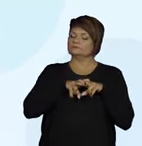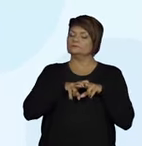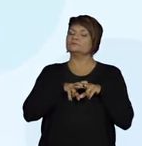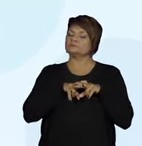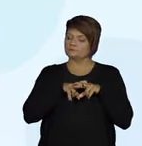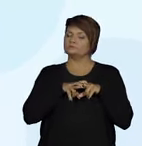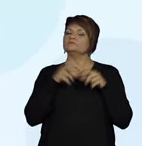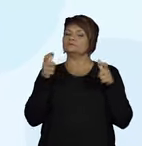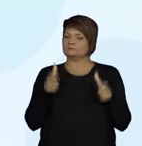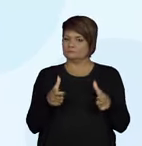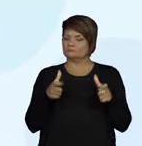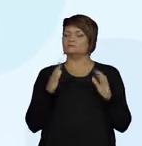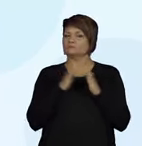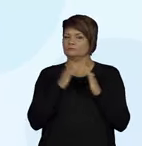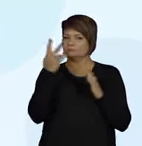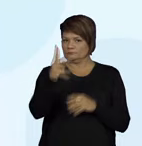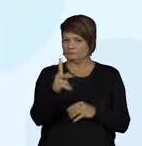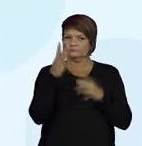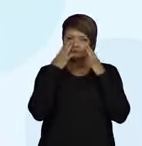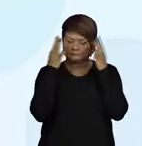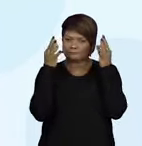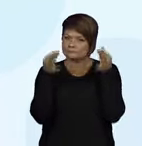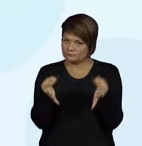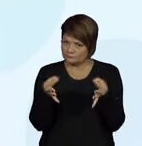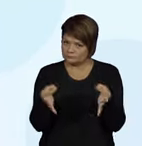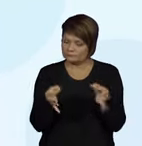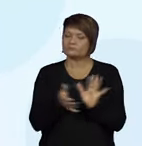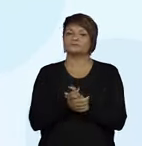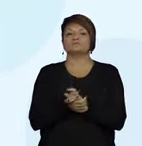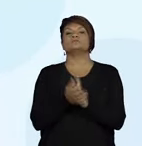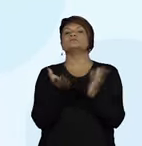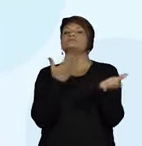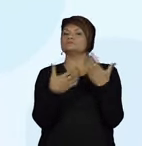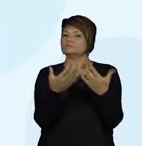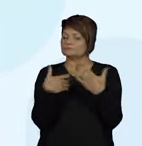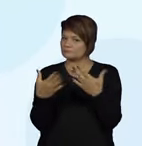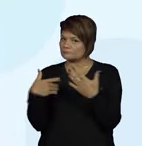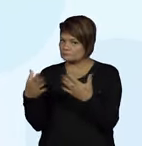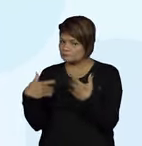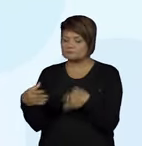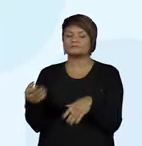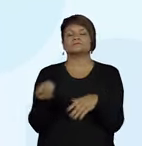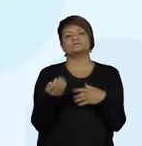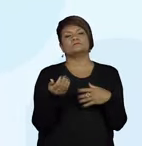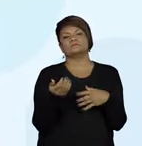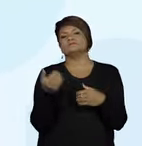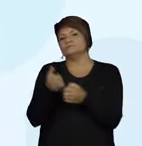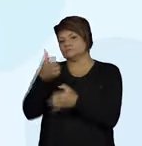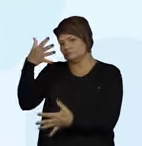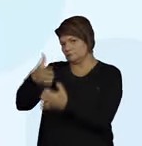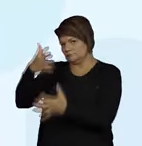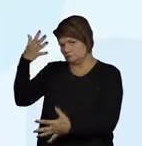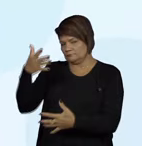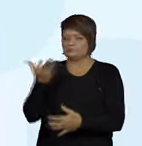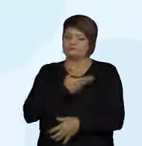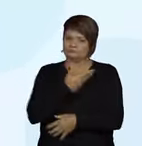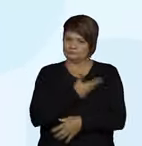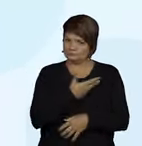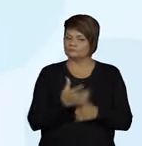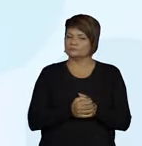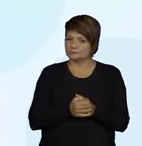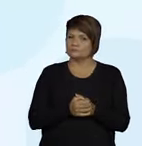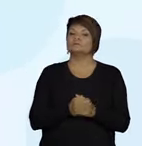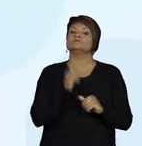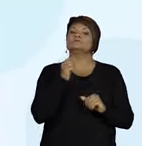para prestar bastante atenção à aula, interaja com seus coleguinhas no chat da turma e realize